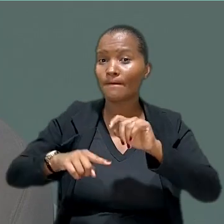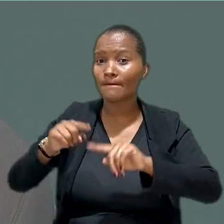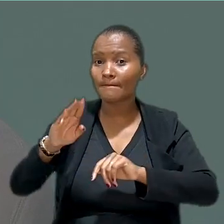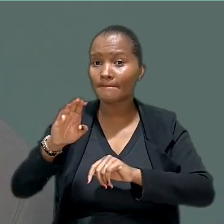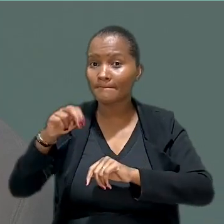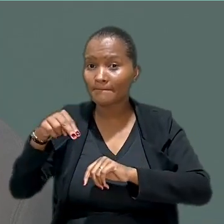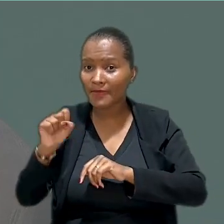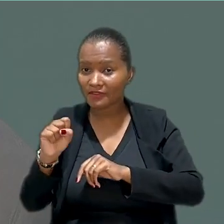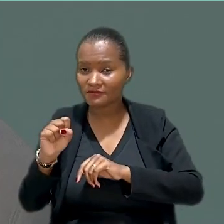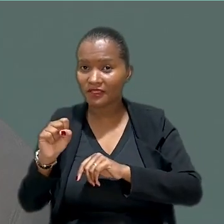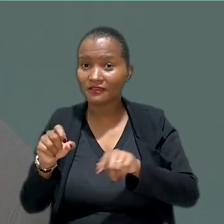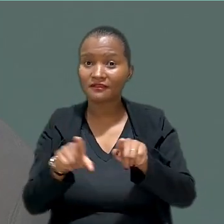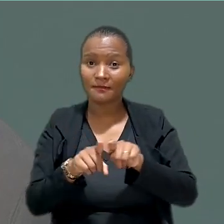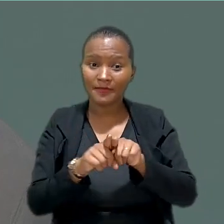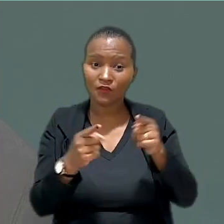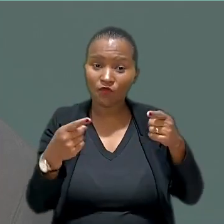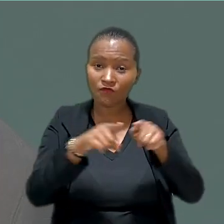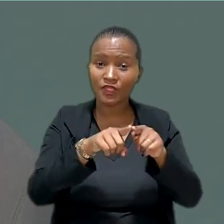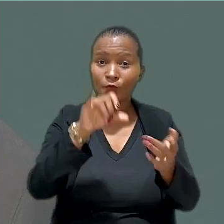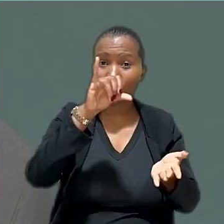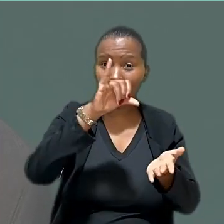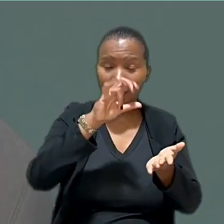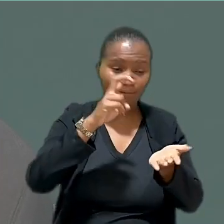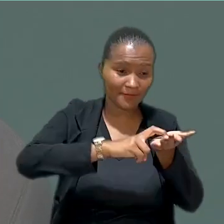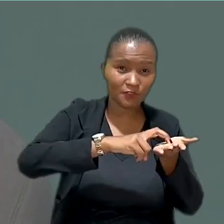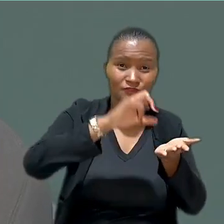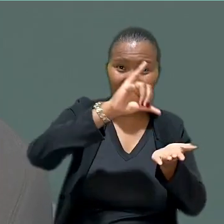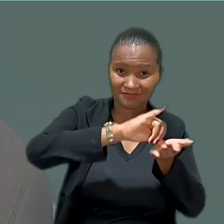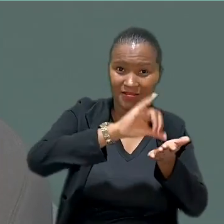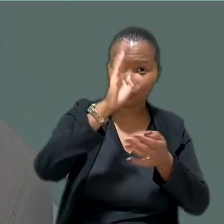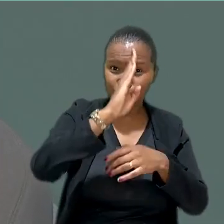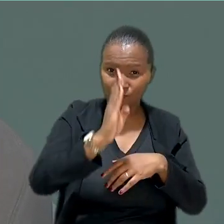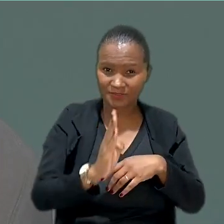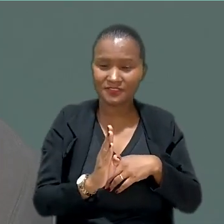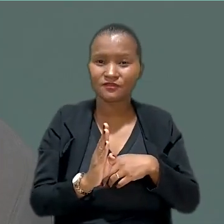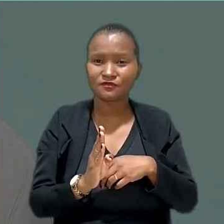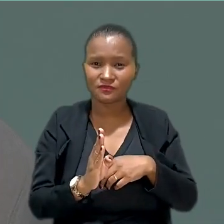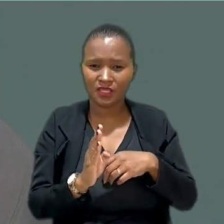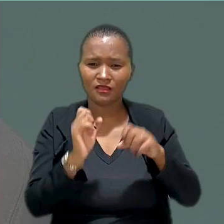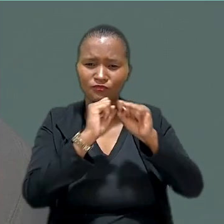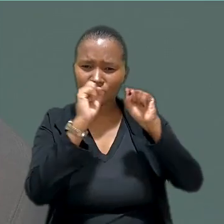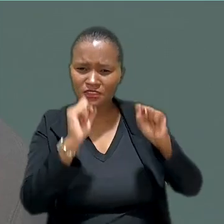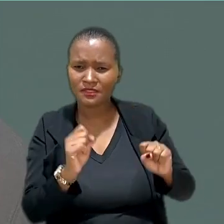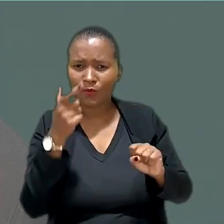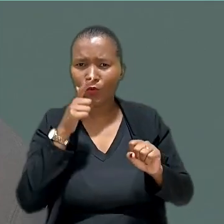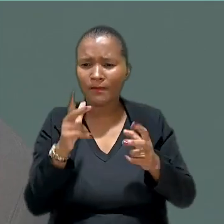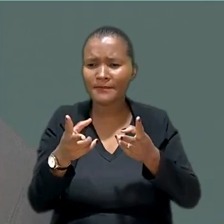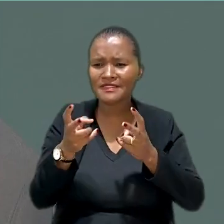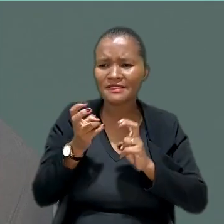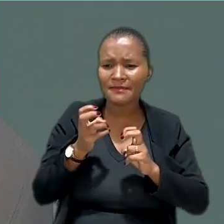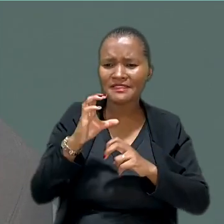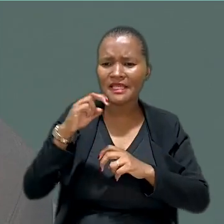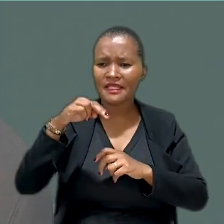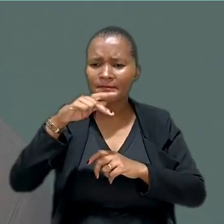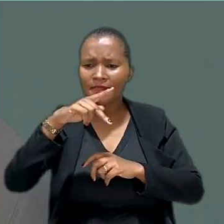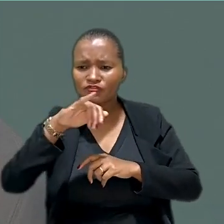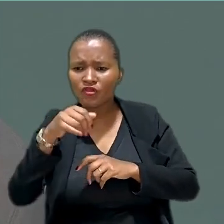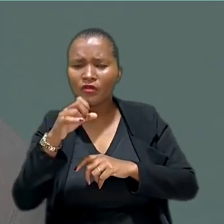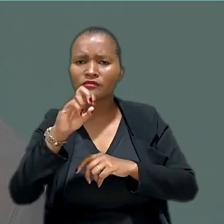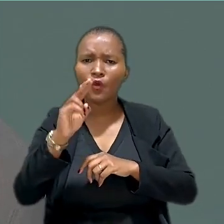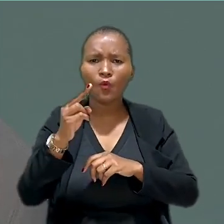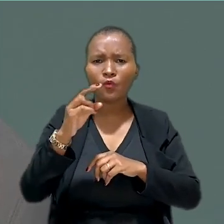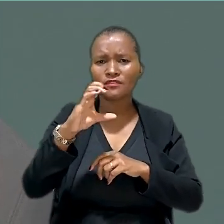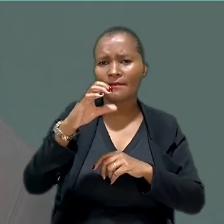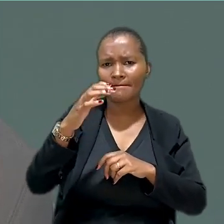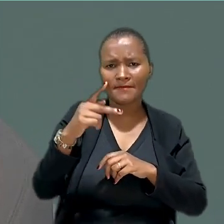temos convênio com o Banco Central do Brasil, criamos o CIS-Bajude, que é um sistema que permite identificar, por meio do CPF e o CNPJ, todos os ativos financeiros que a